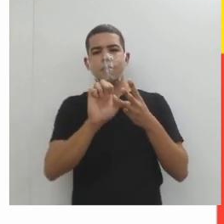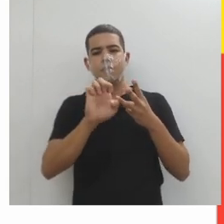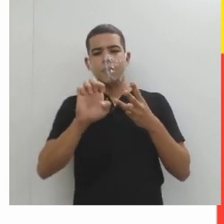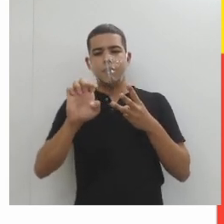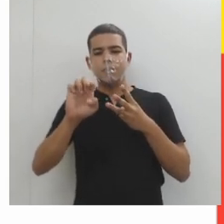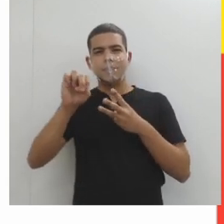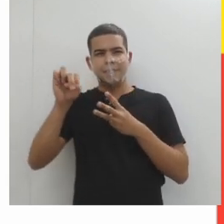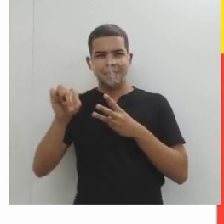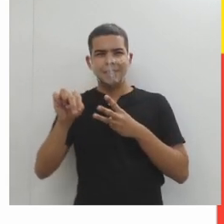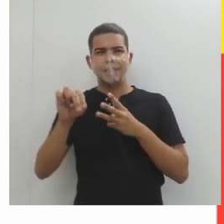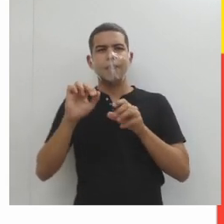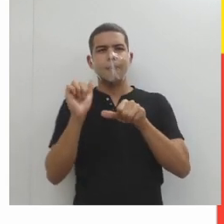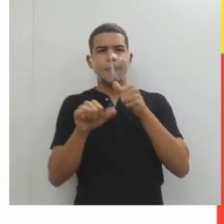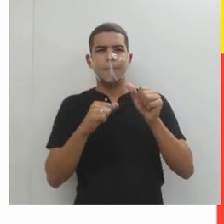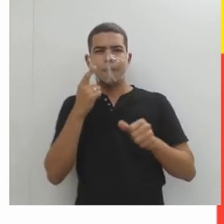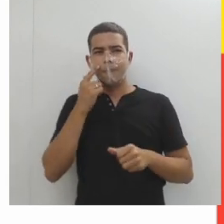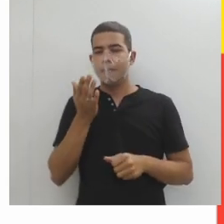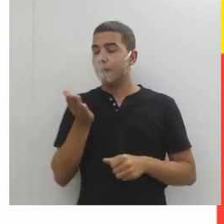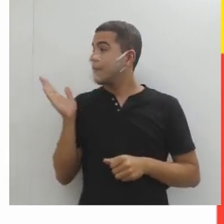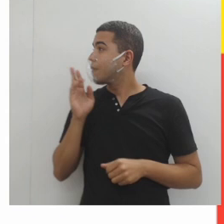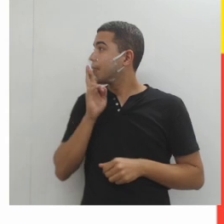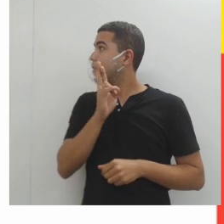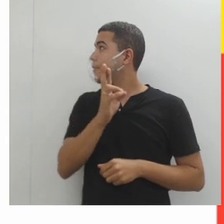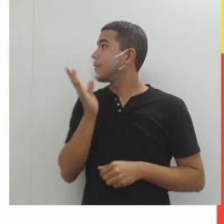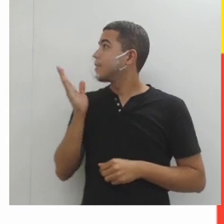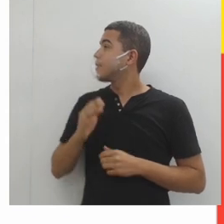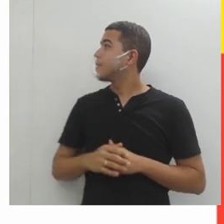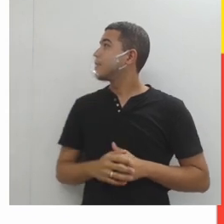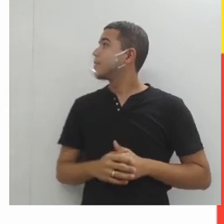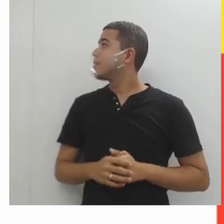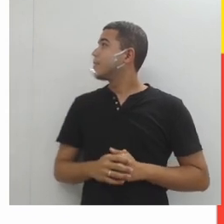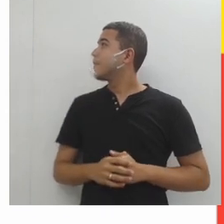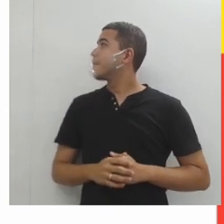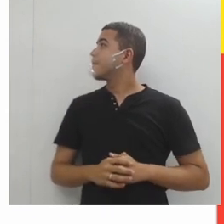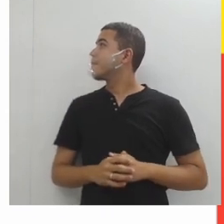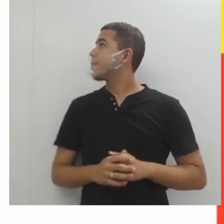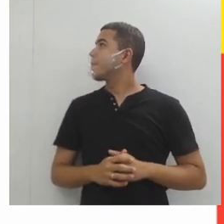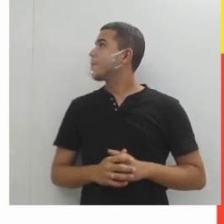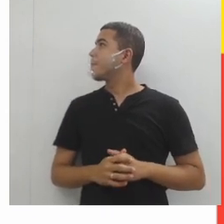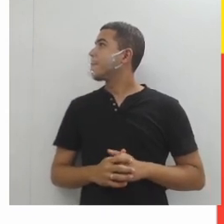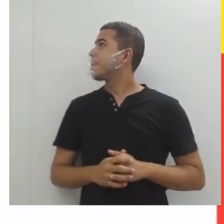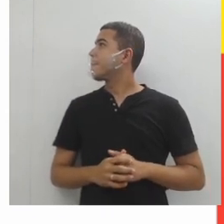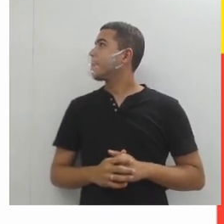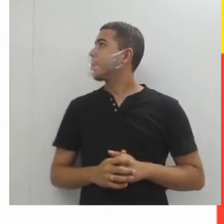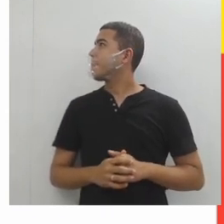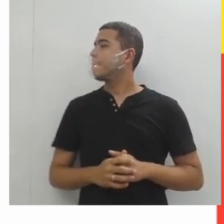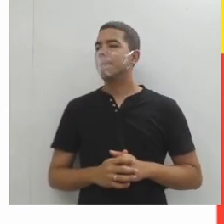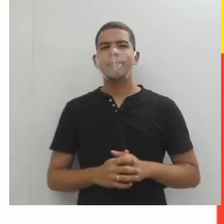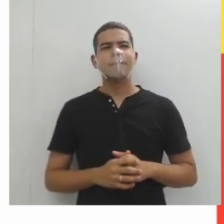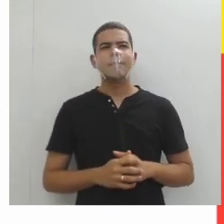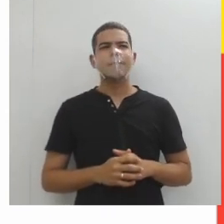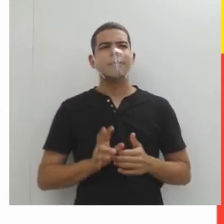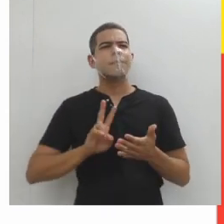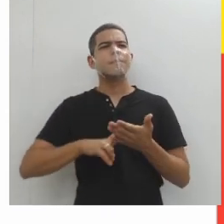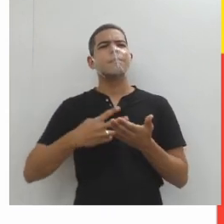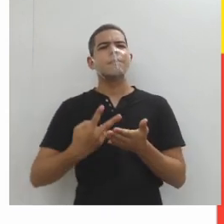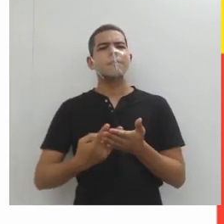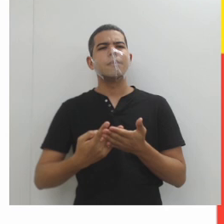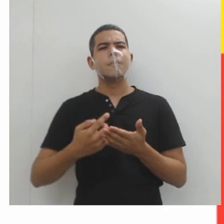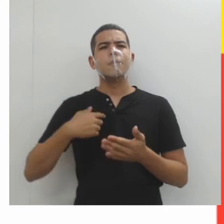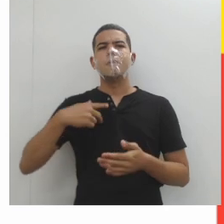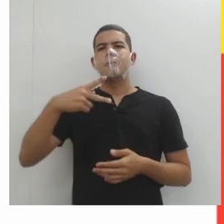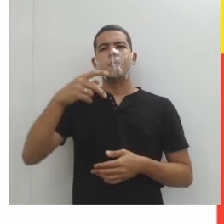seen. Então, observa a resposta. I have not seen Paul lately. I have not seen Paul lately. Eu não vejo